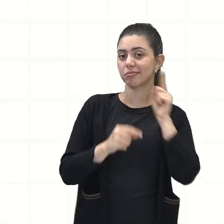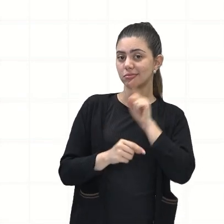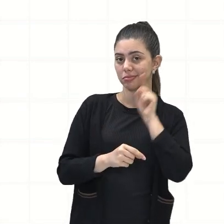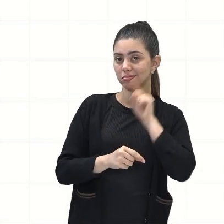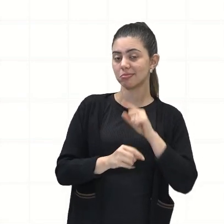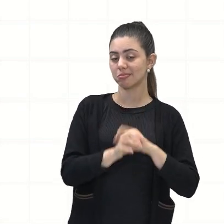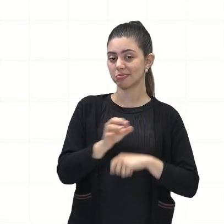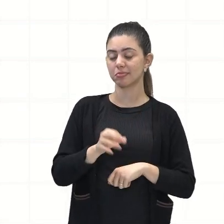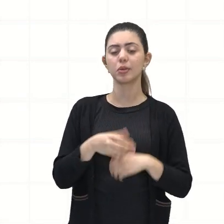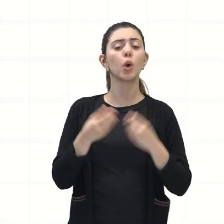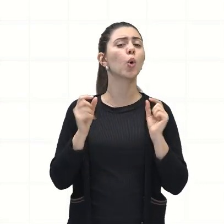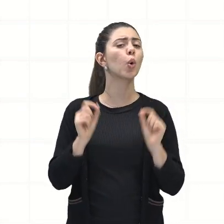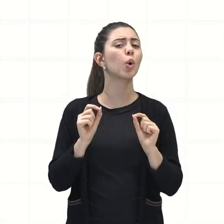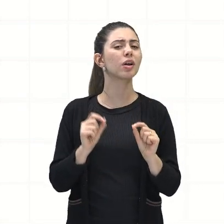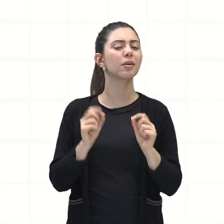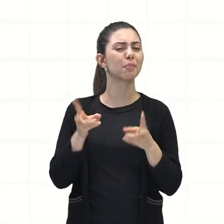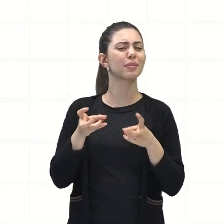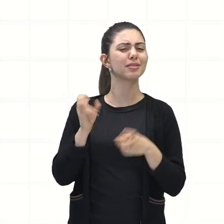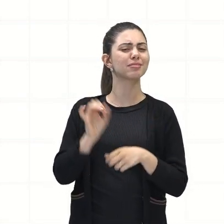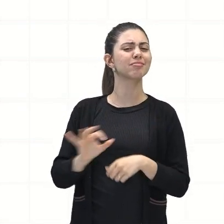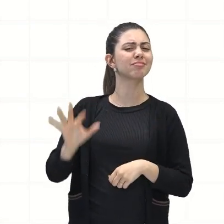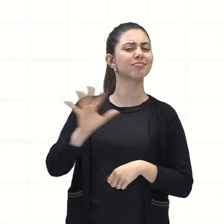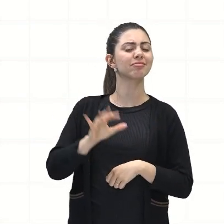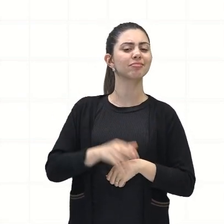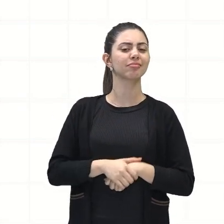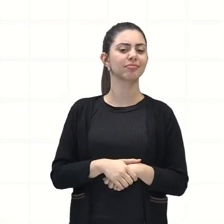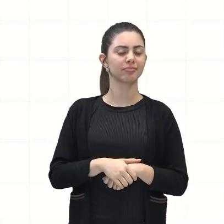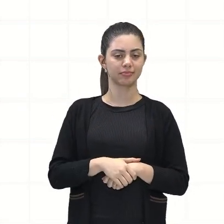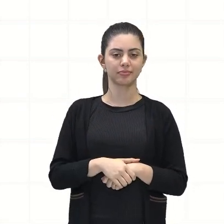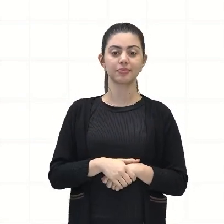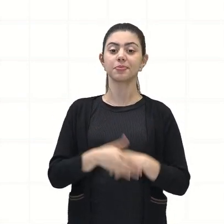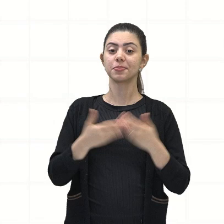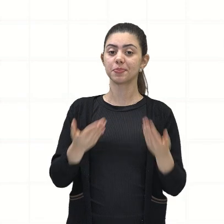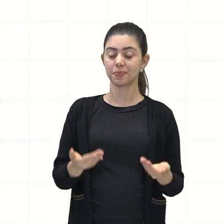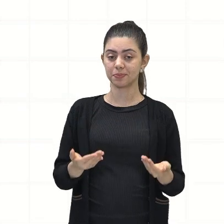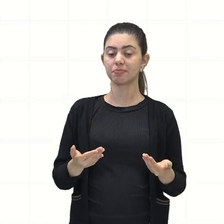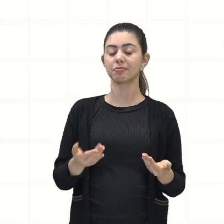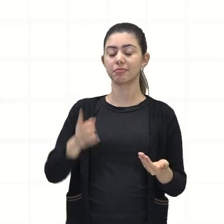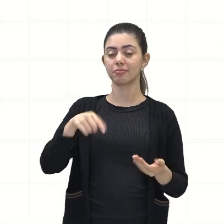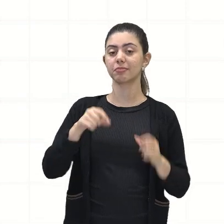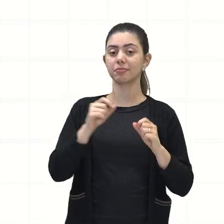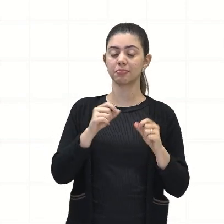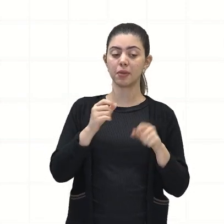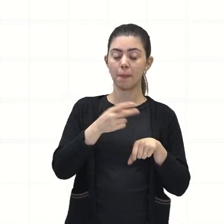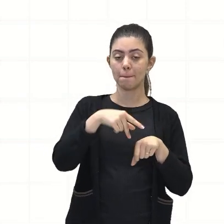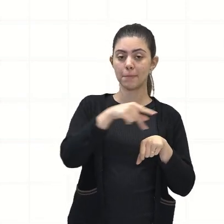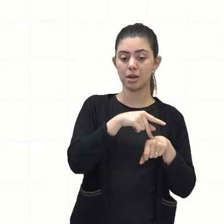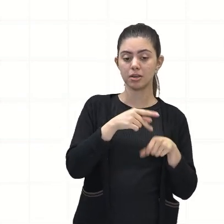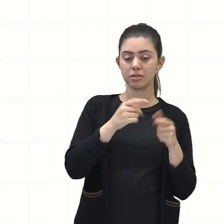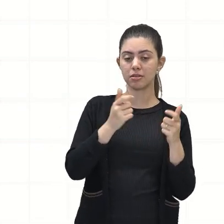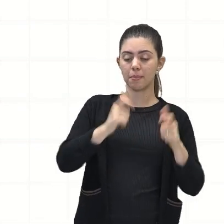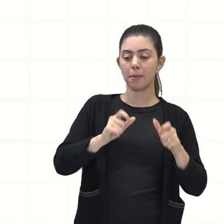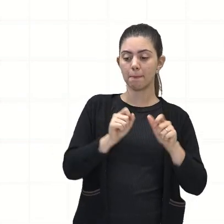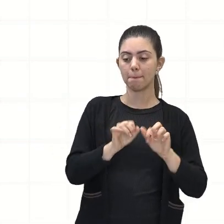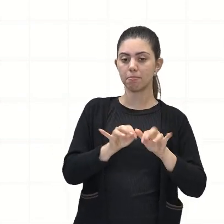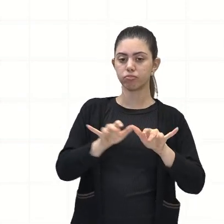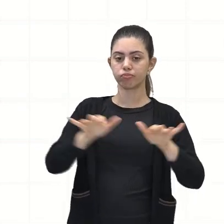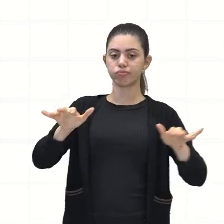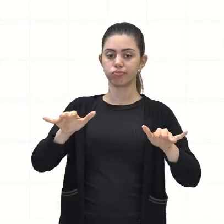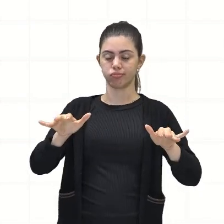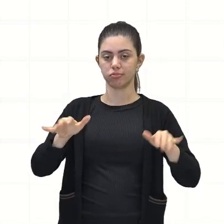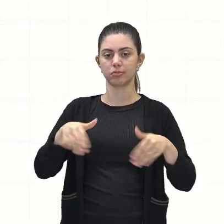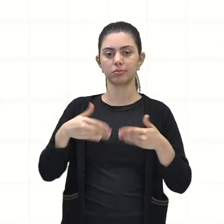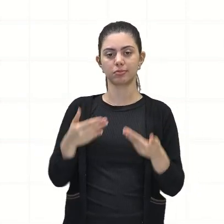americanos, que era o quê? Aquilo que chamamos de a expansão para o oeste, né? E